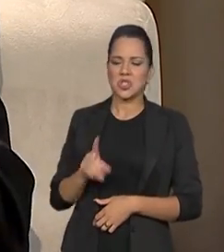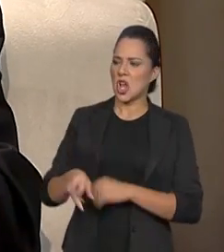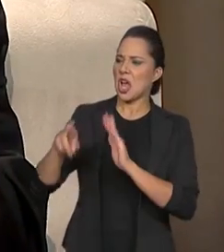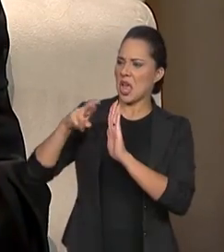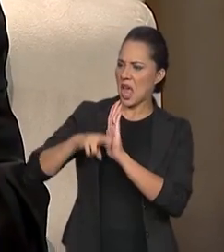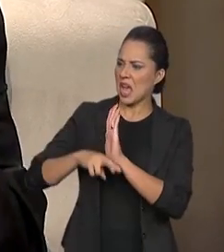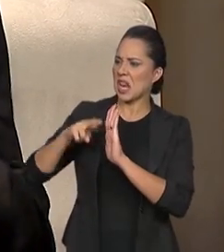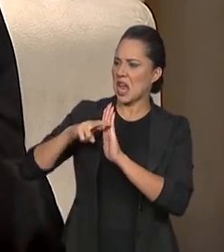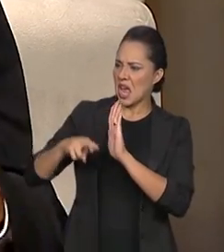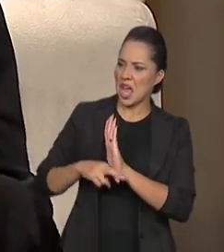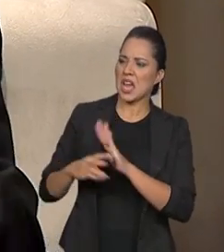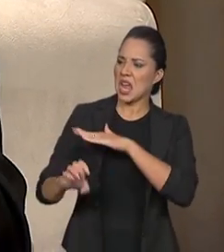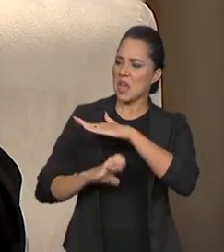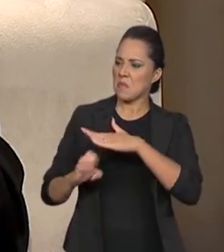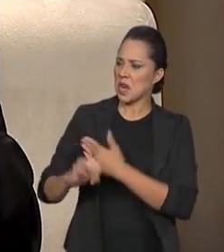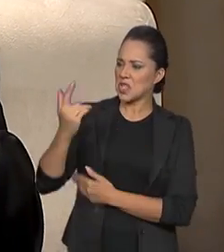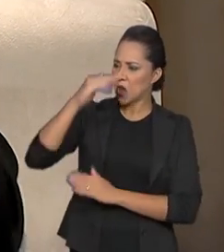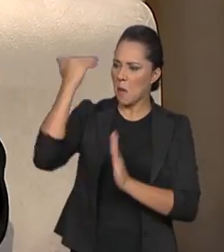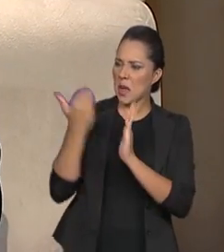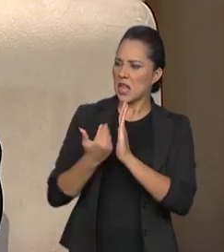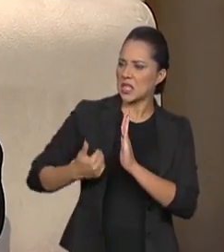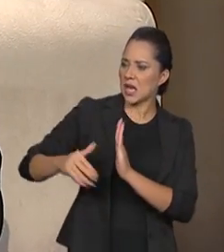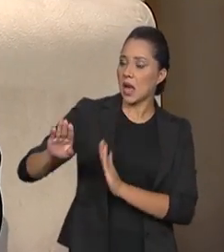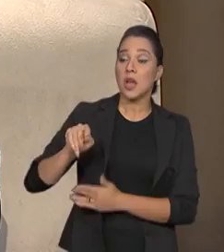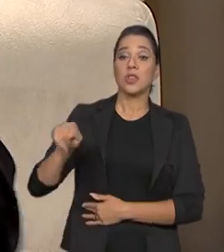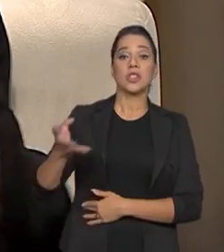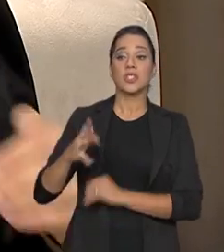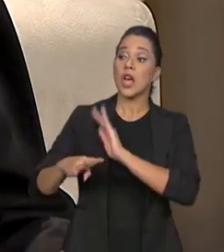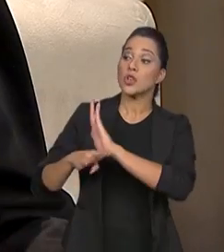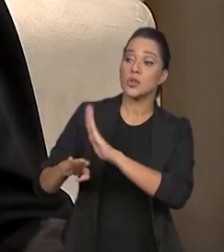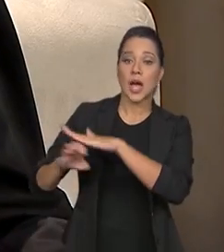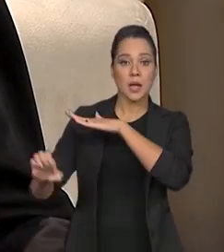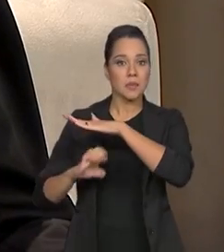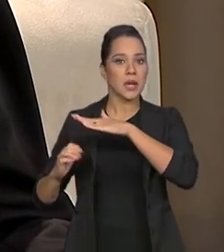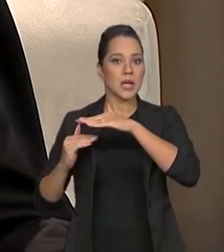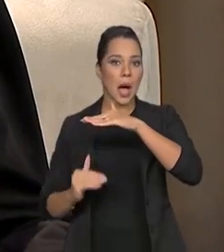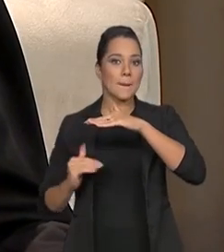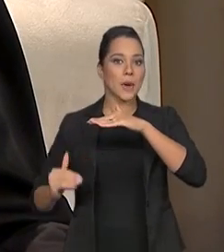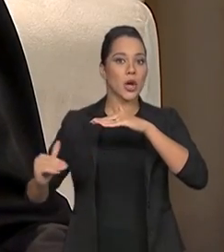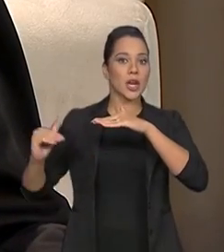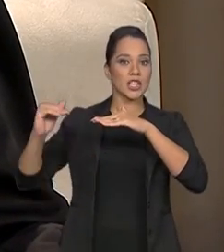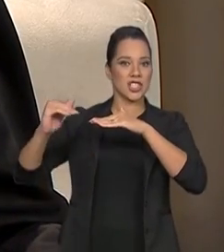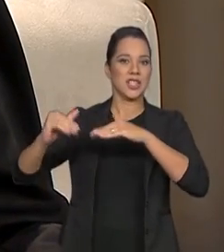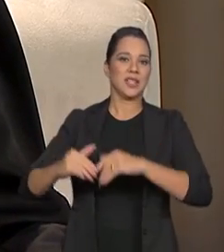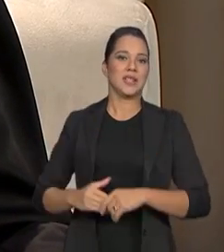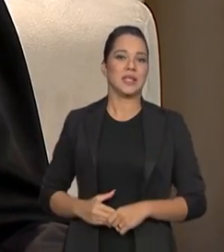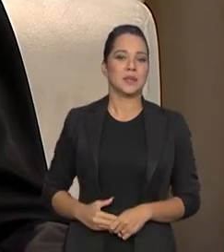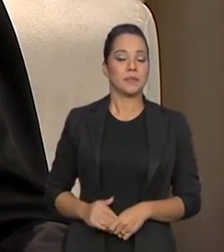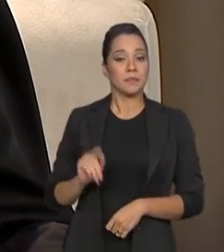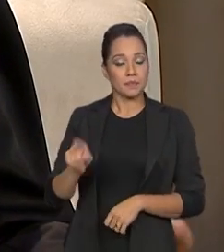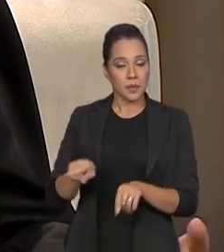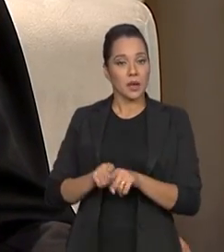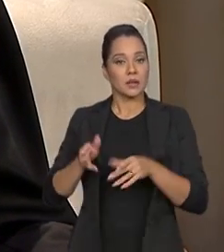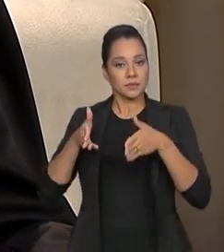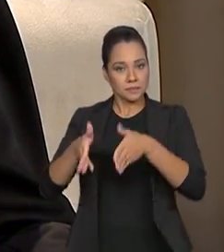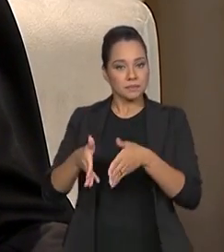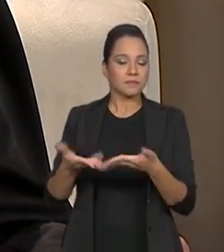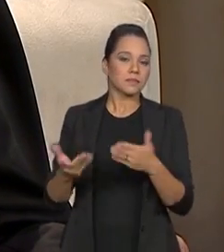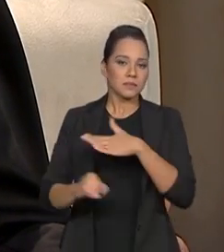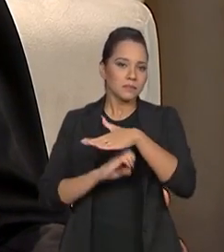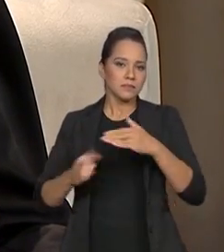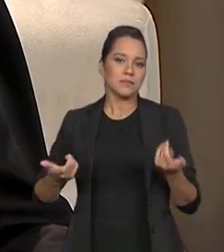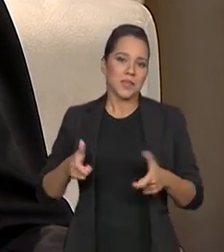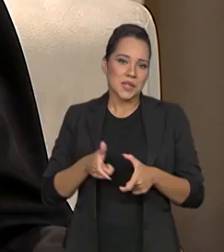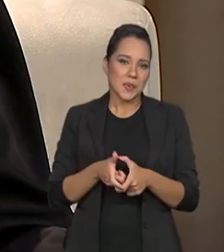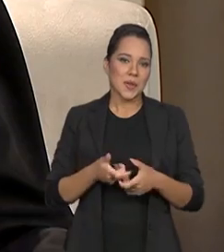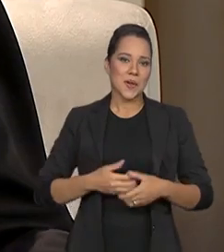regras e expulsar empresas que não consigam não a gente quer que elas cheguem lá e é um instrumento até de participação das Pequenas